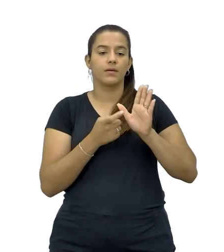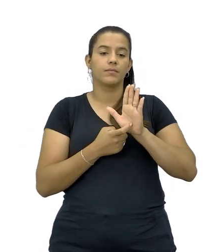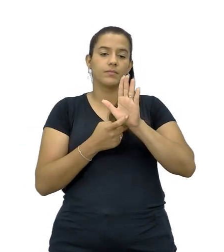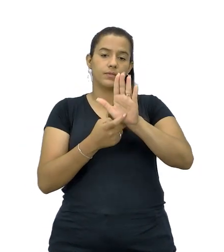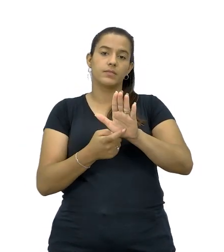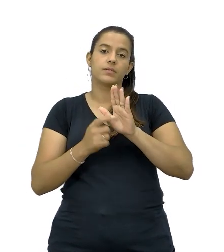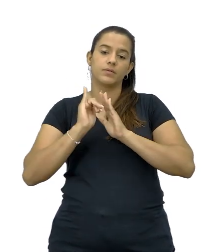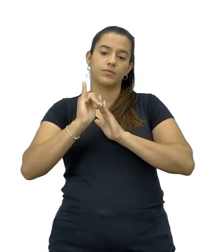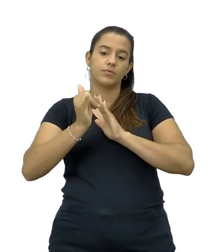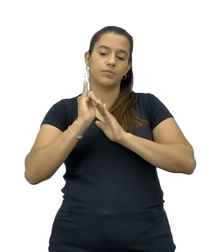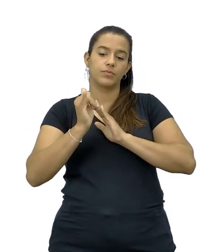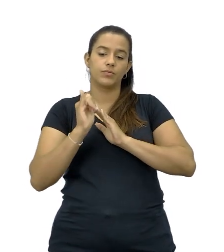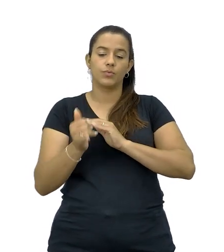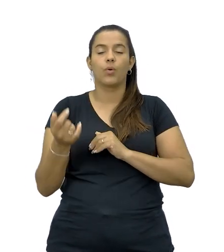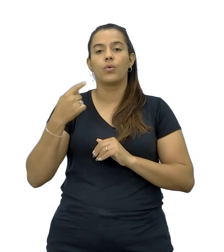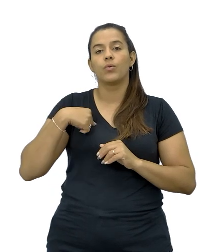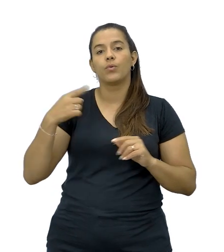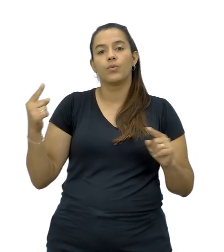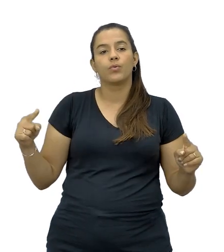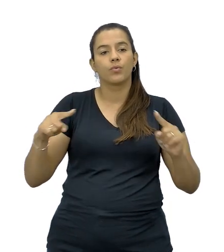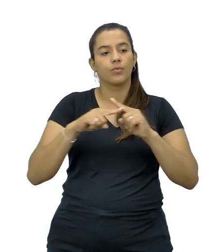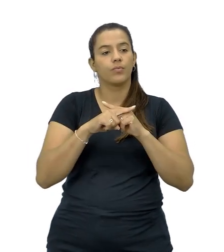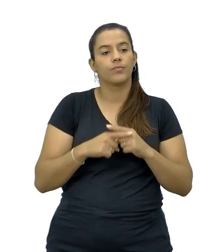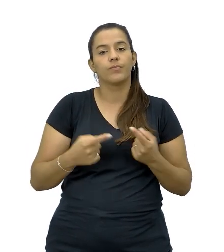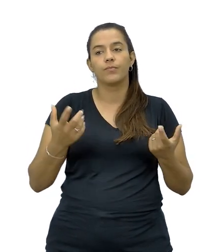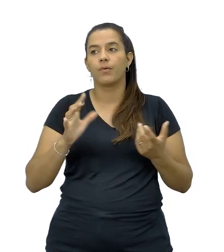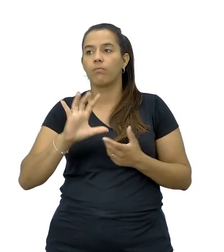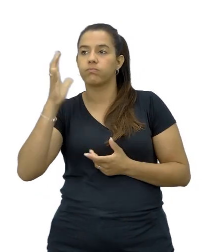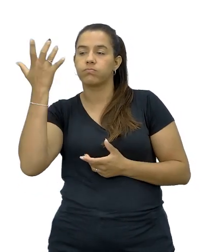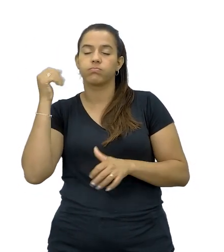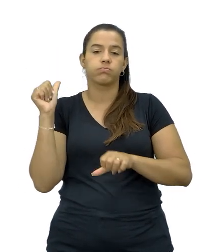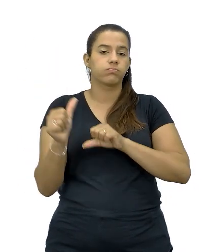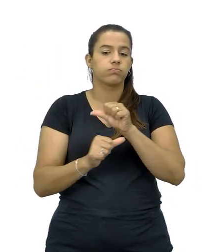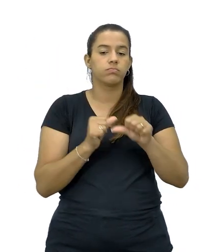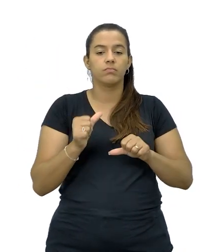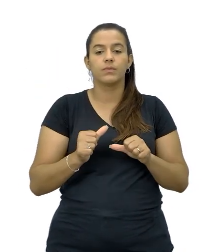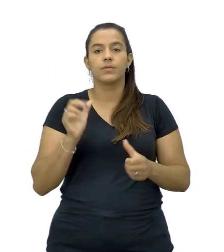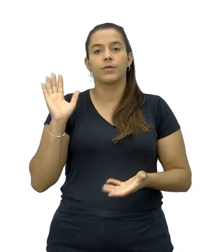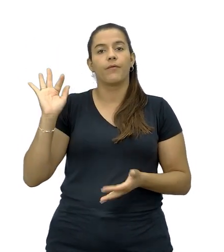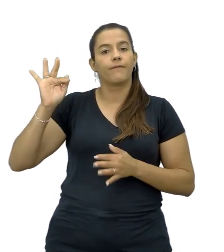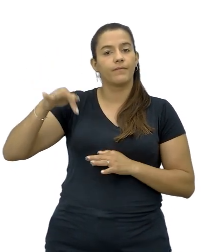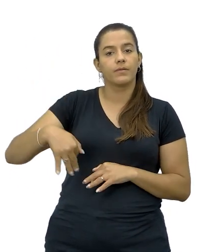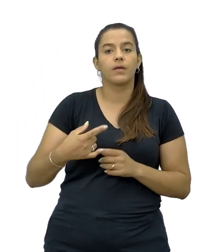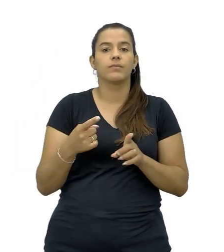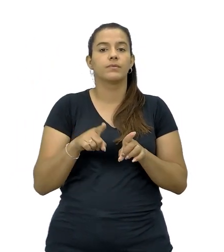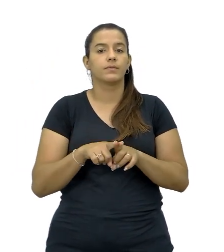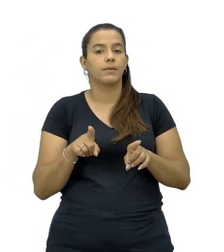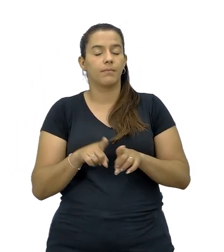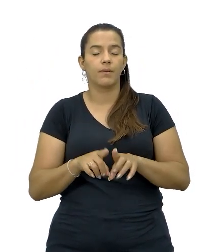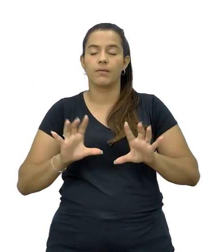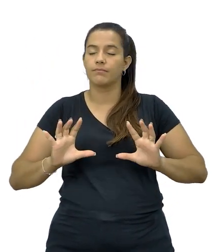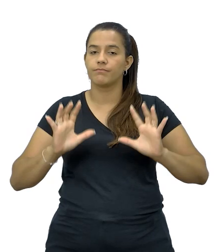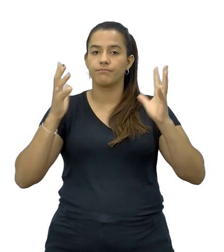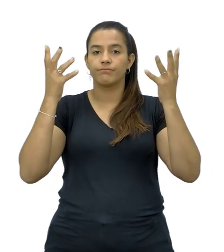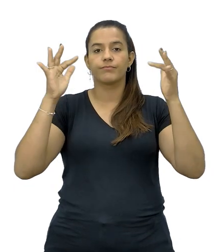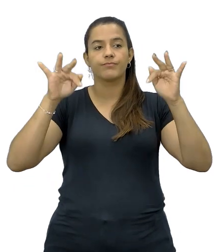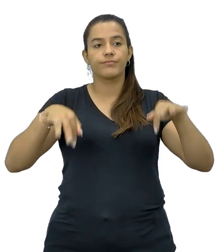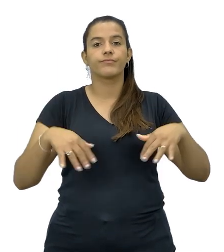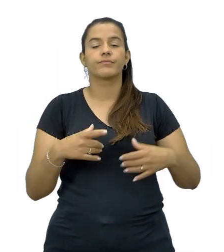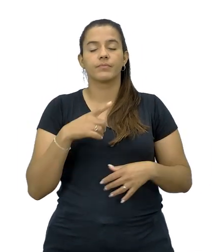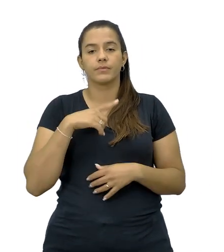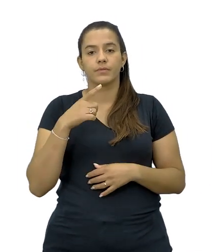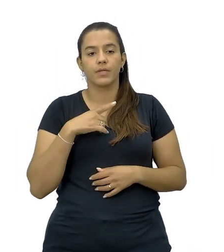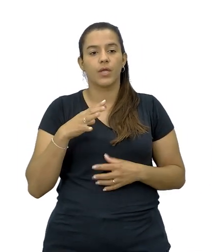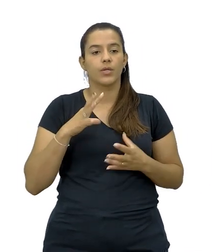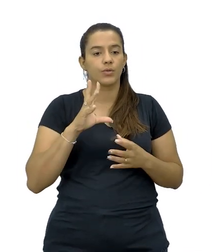de uma narrativa, o conflito, o clímax, né, e o final, o grande final da história, quer dizer, todos esses